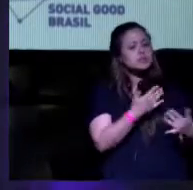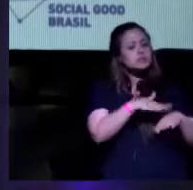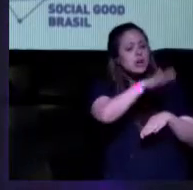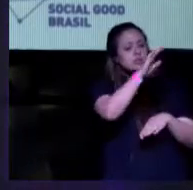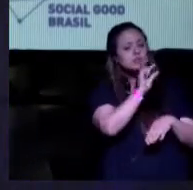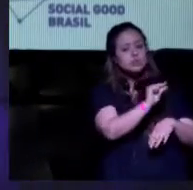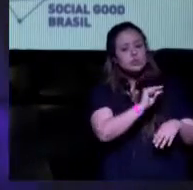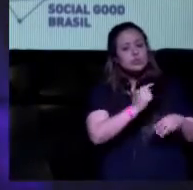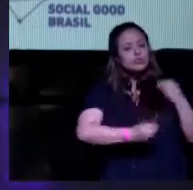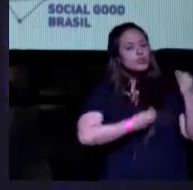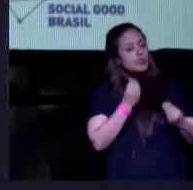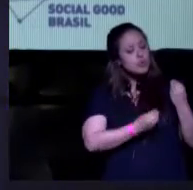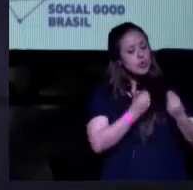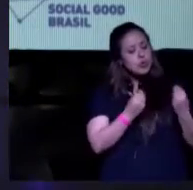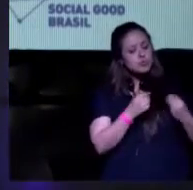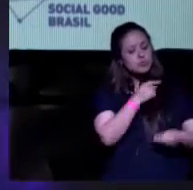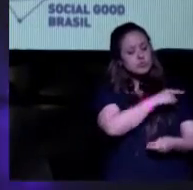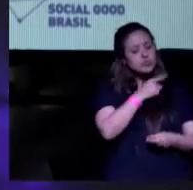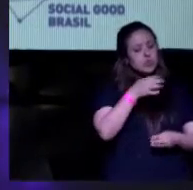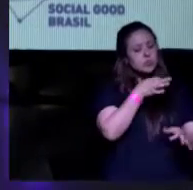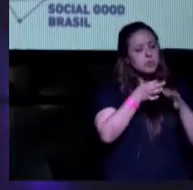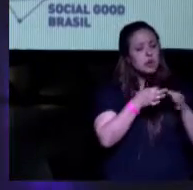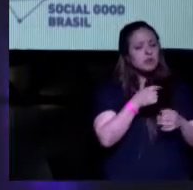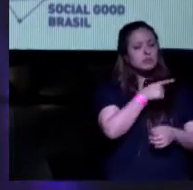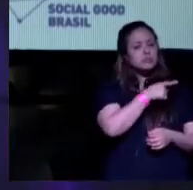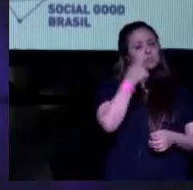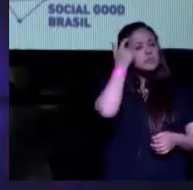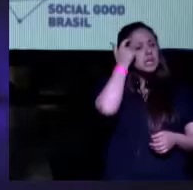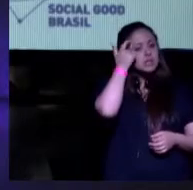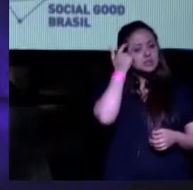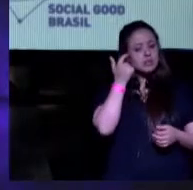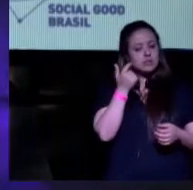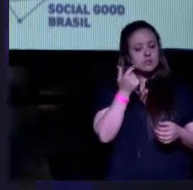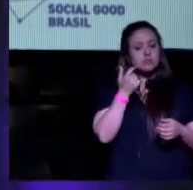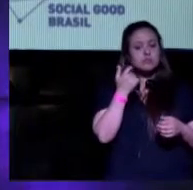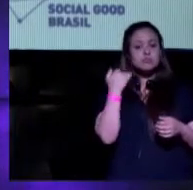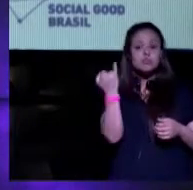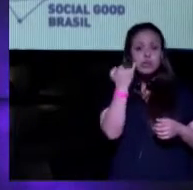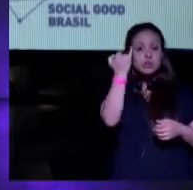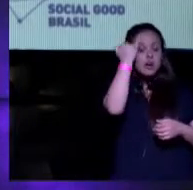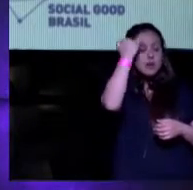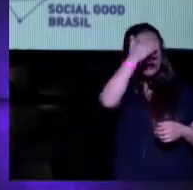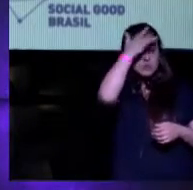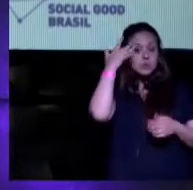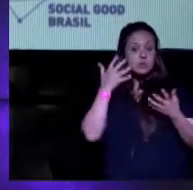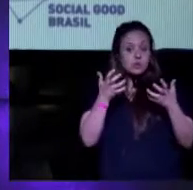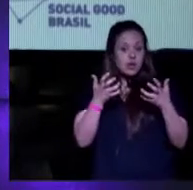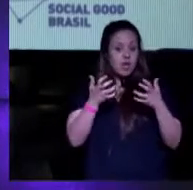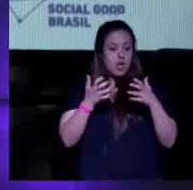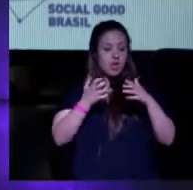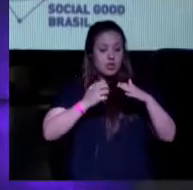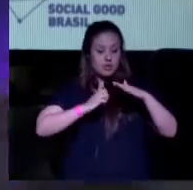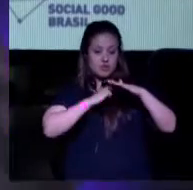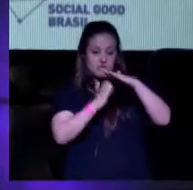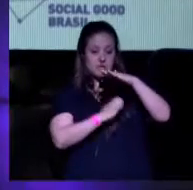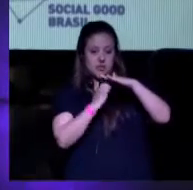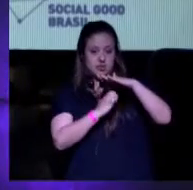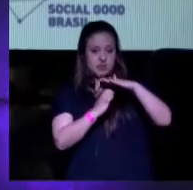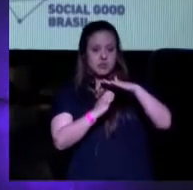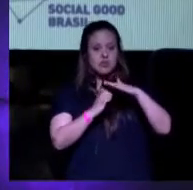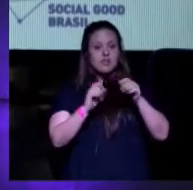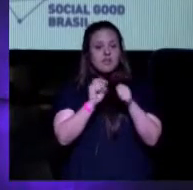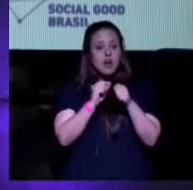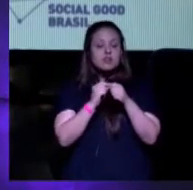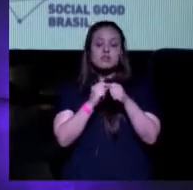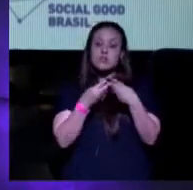para as lideranças para os empreendedores para as pessoas que estão optando por organizações descentralizadas que tipo de postura tem